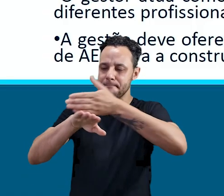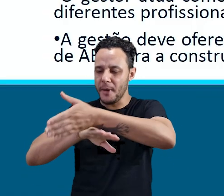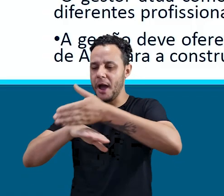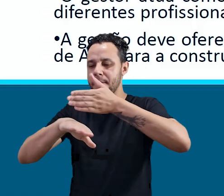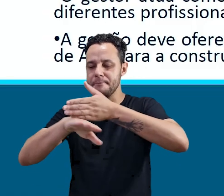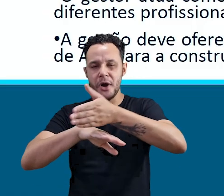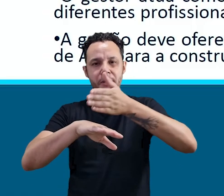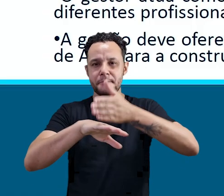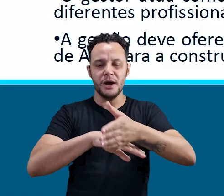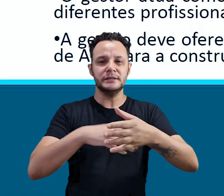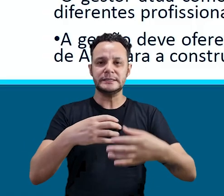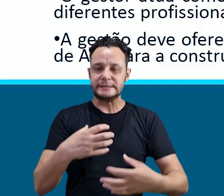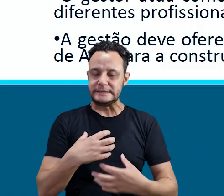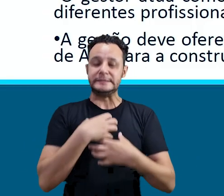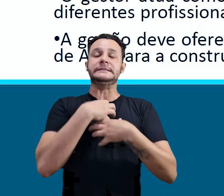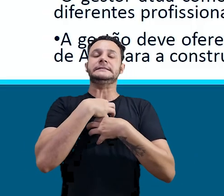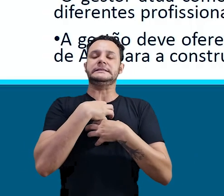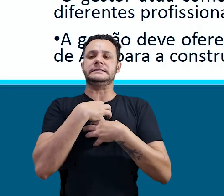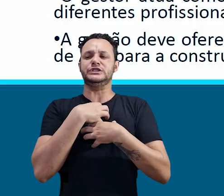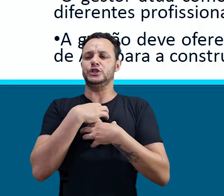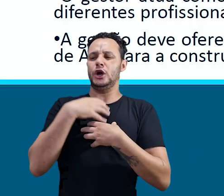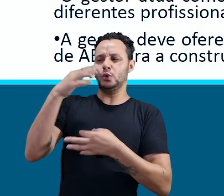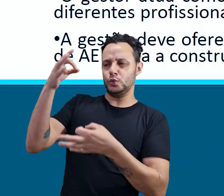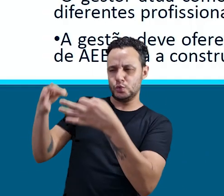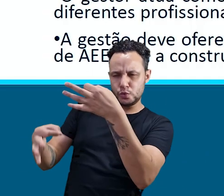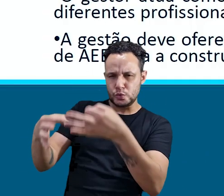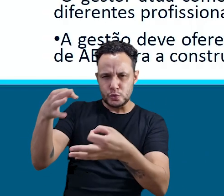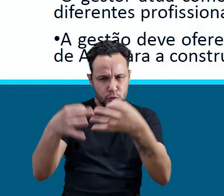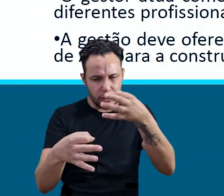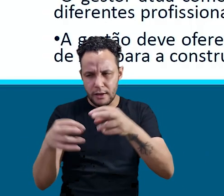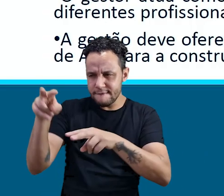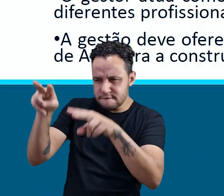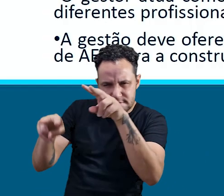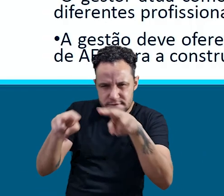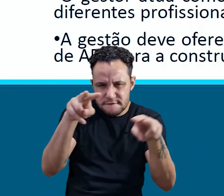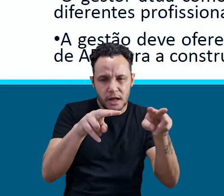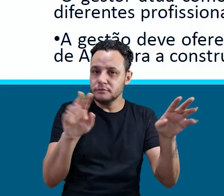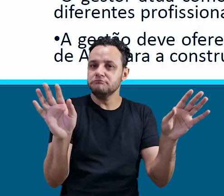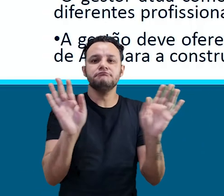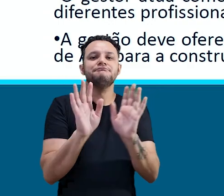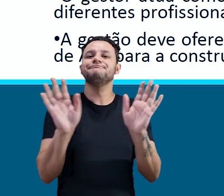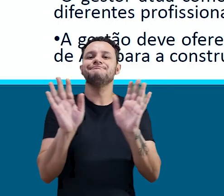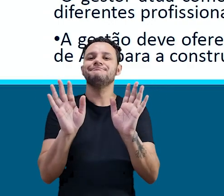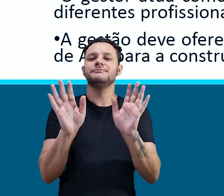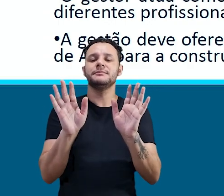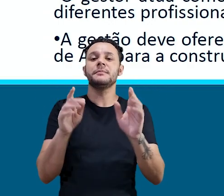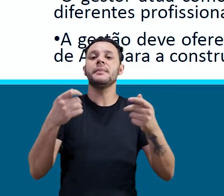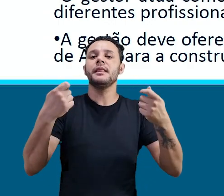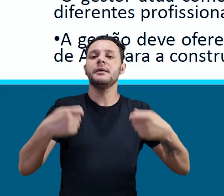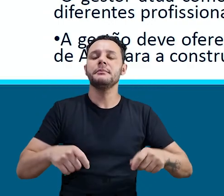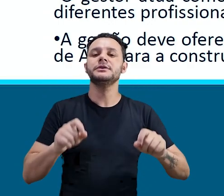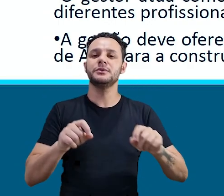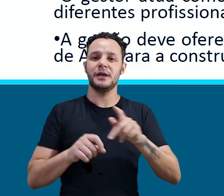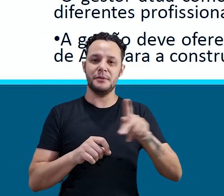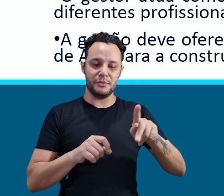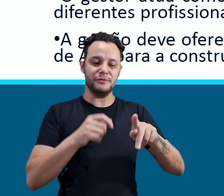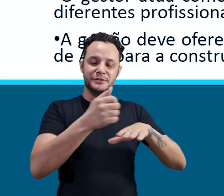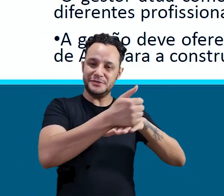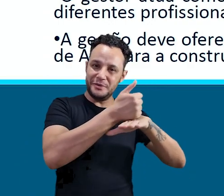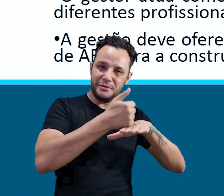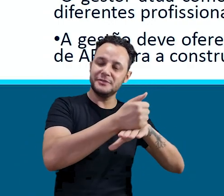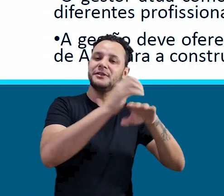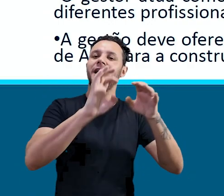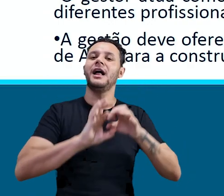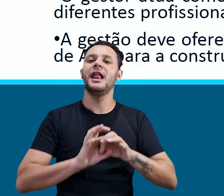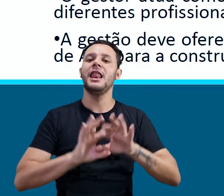aquele estudante sem se sentir, sem que o professor regente se sinta julgado, analisado, né? A gente tem que ter uma